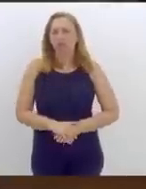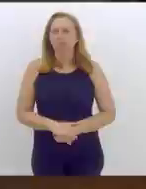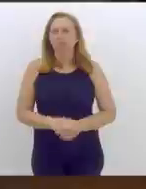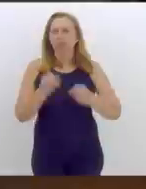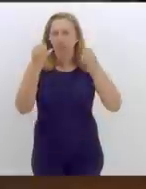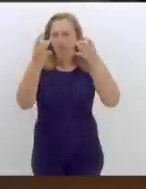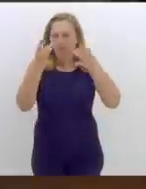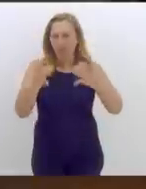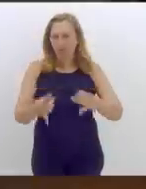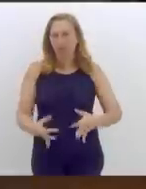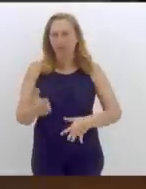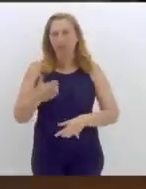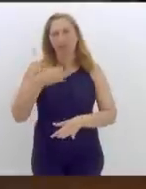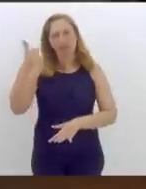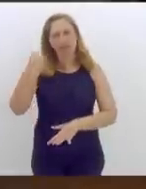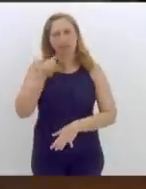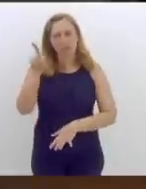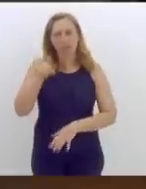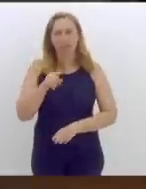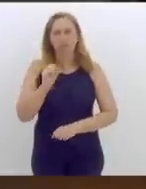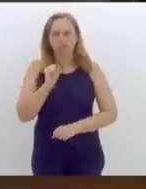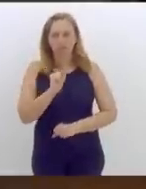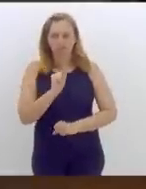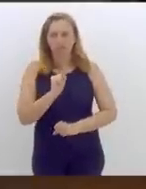Acho mais prudente